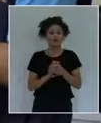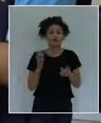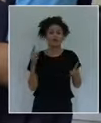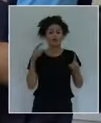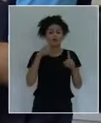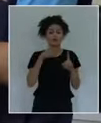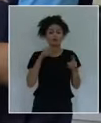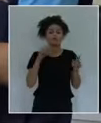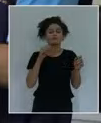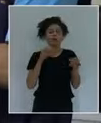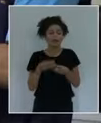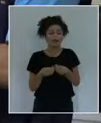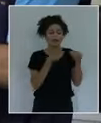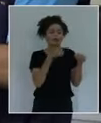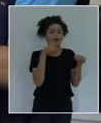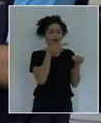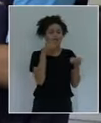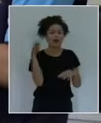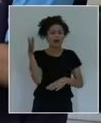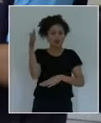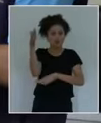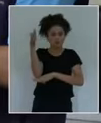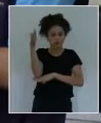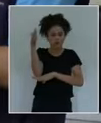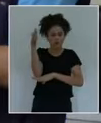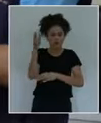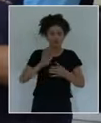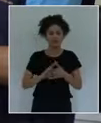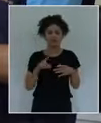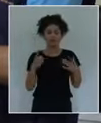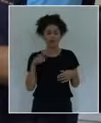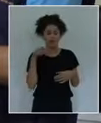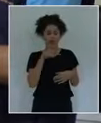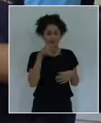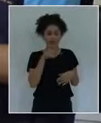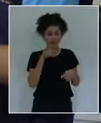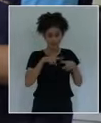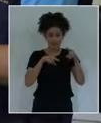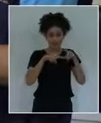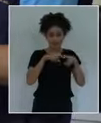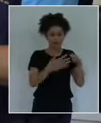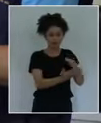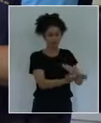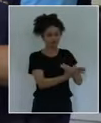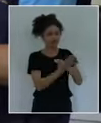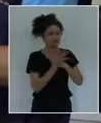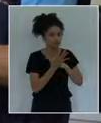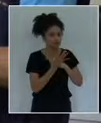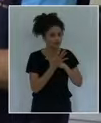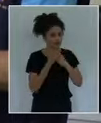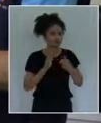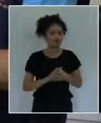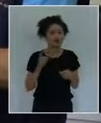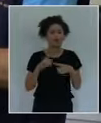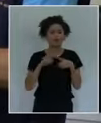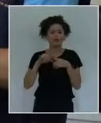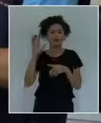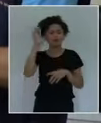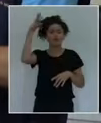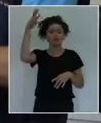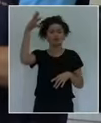celular de quantos milímetros está chovendo lá. Então, acho que vai ajudar bastante depois dele instalado. Porque se chover lá